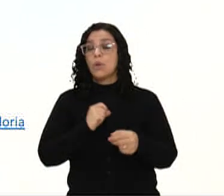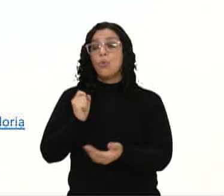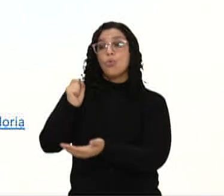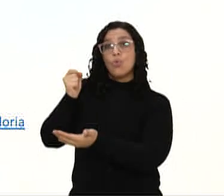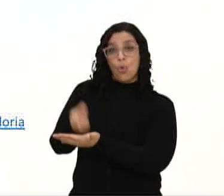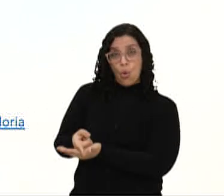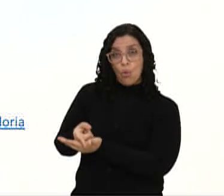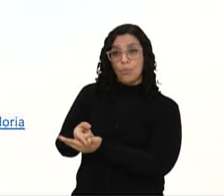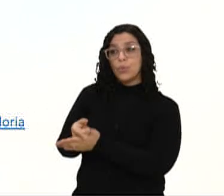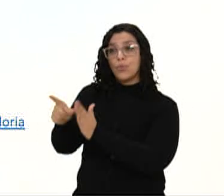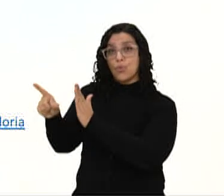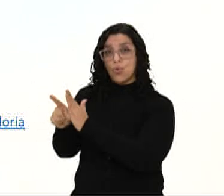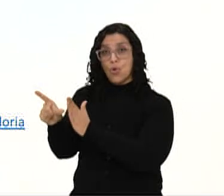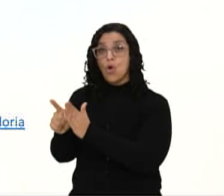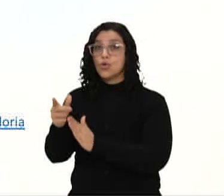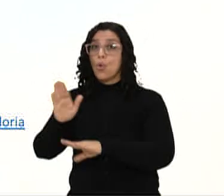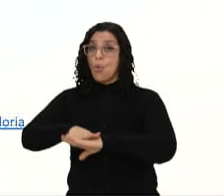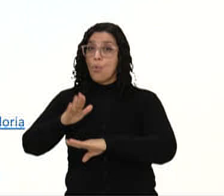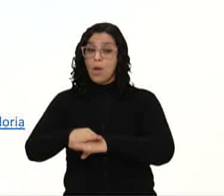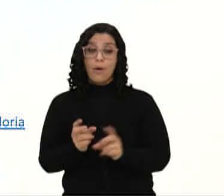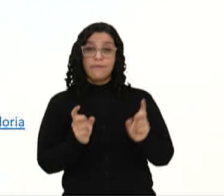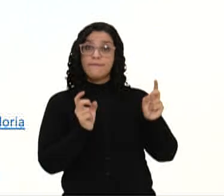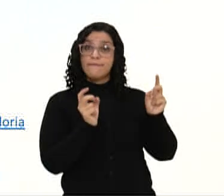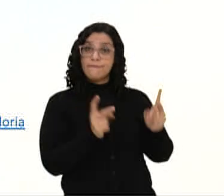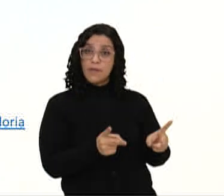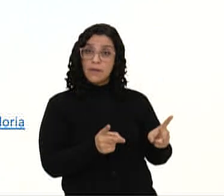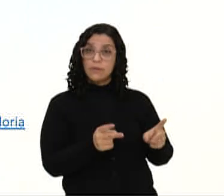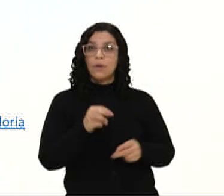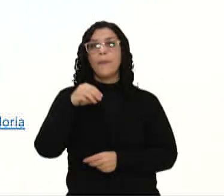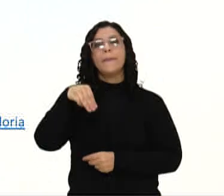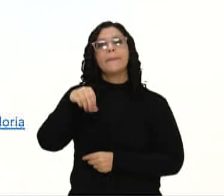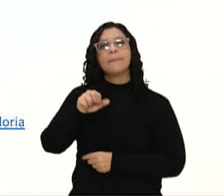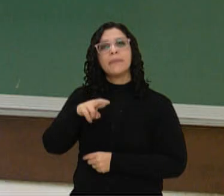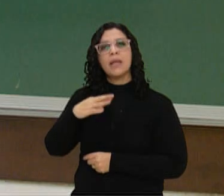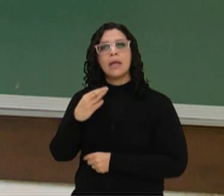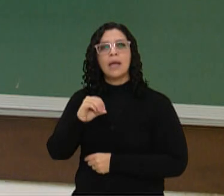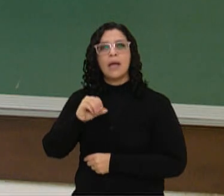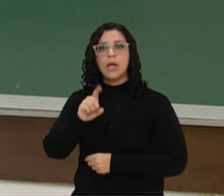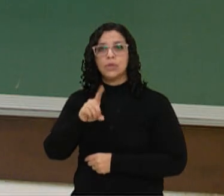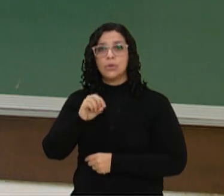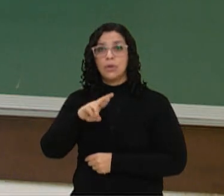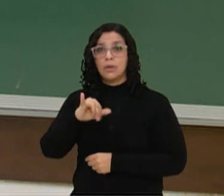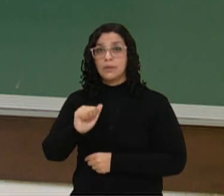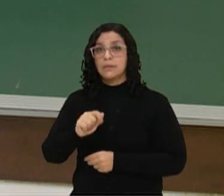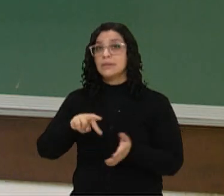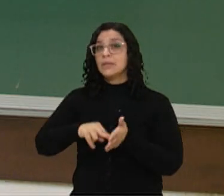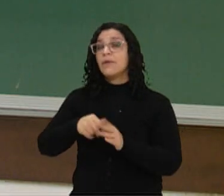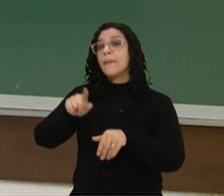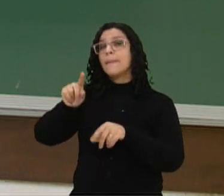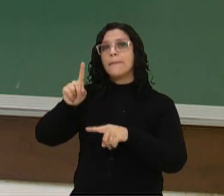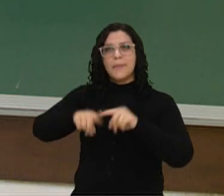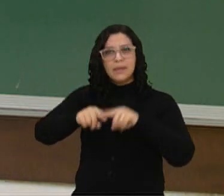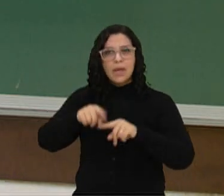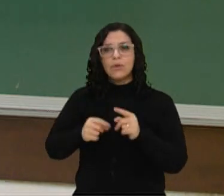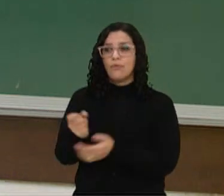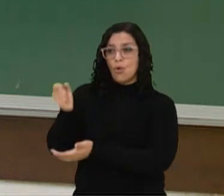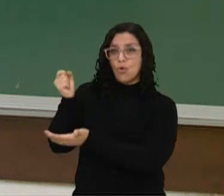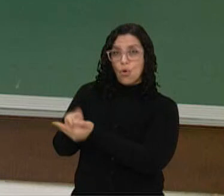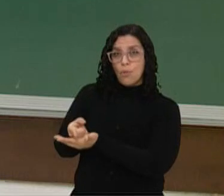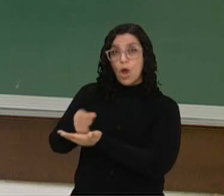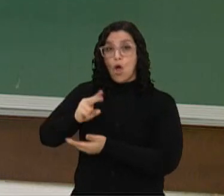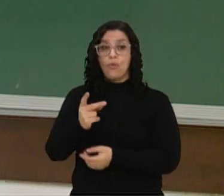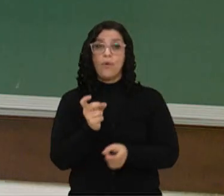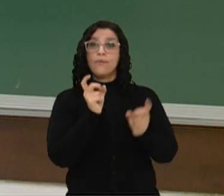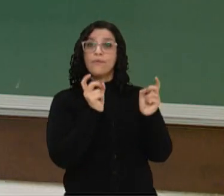comprado ou vendido. Então, quando eu uso a palavra mercadoria, estou me referindo àquilo que é comprado ou